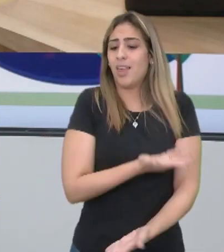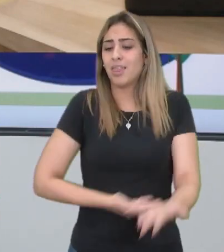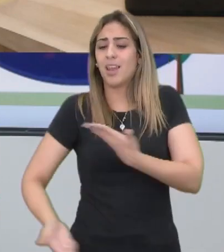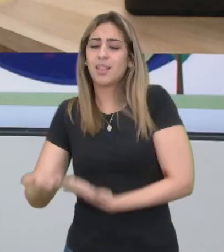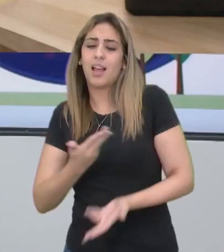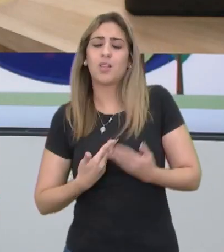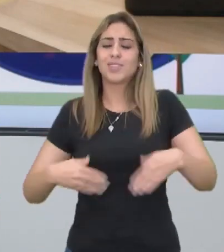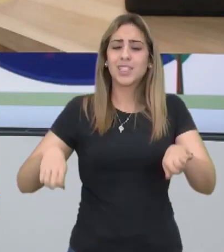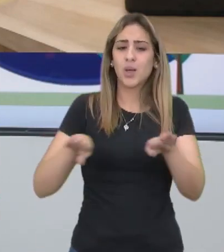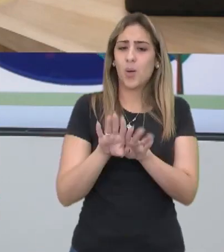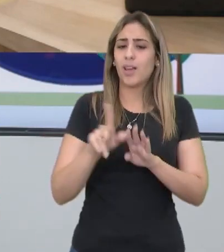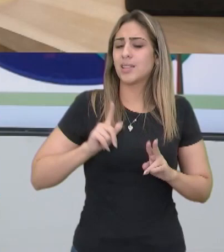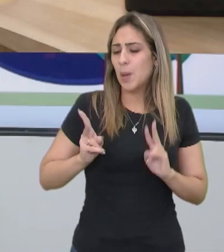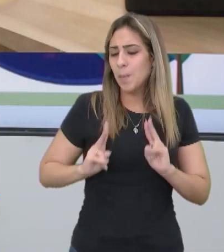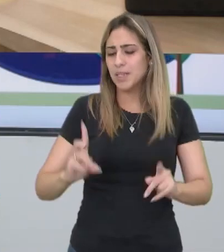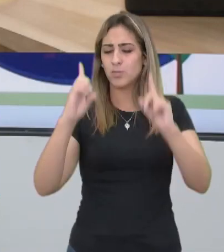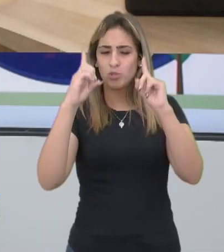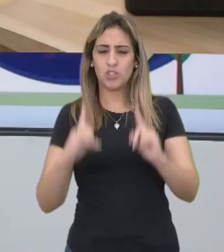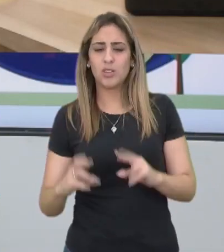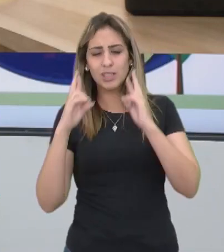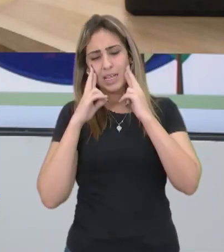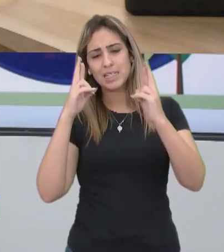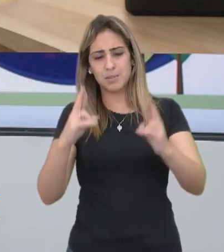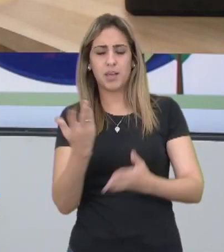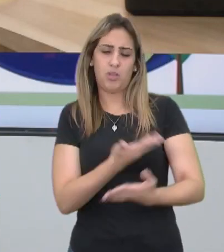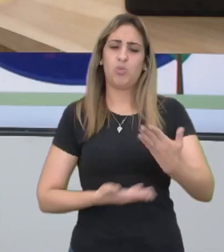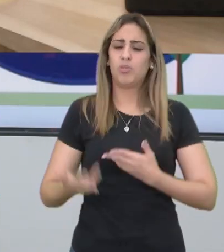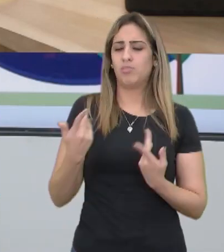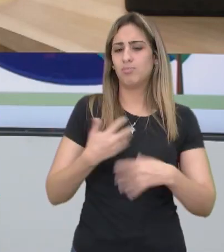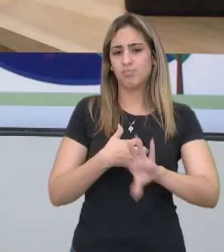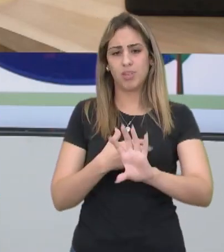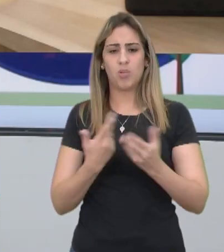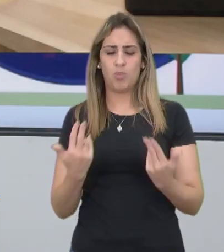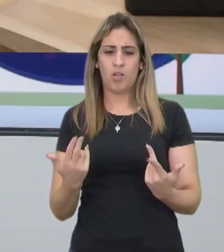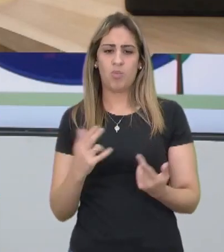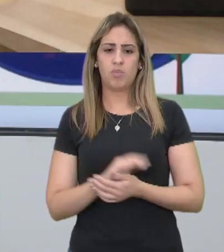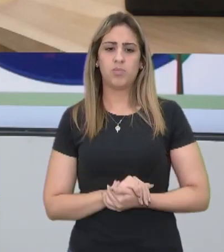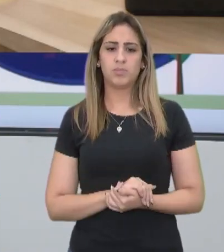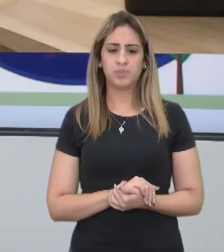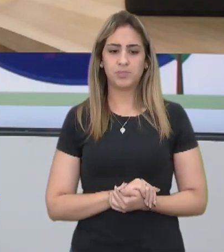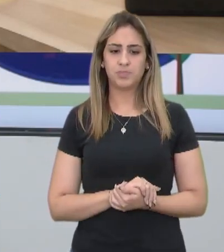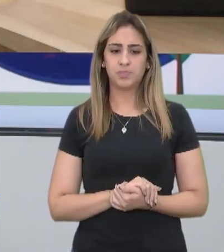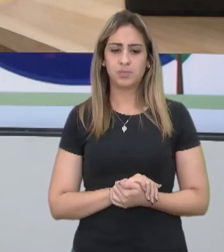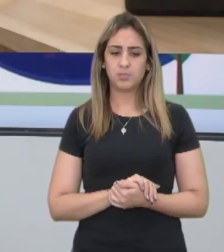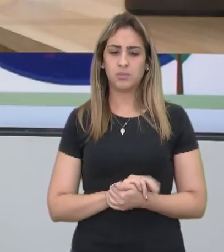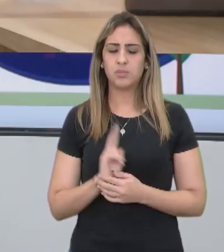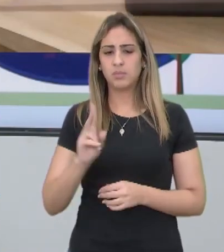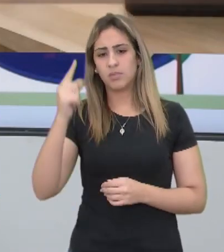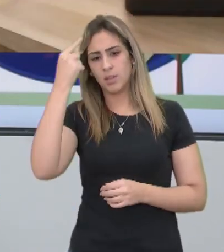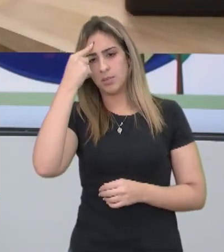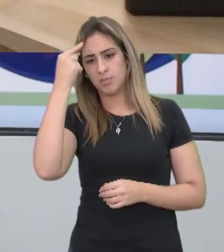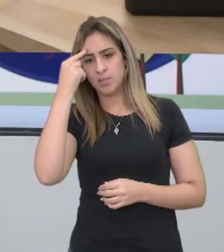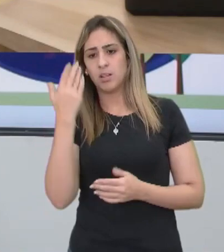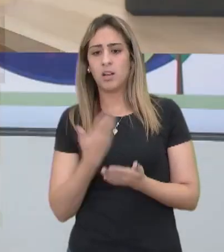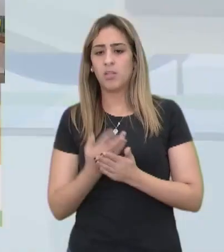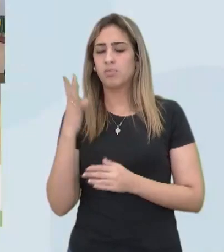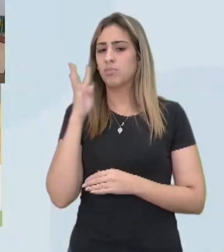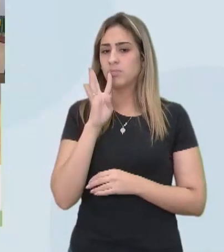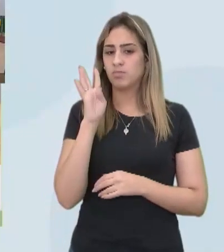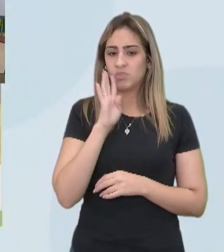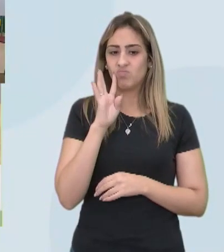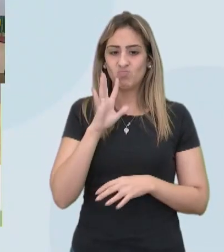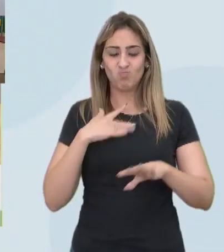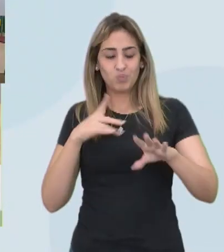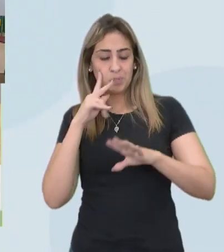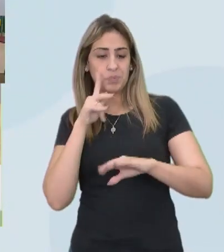como iguais e têm os mesmos direitos legais mesmo. Tudo bem? Sempre menciono isso. Outra aula bacana foi